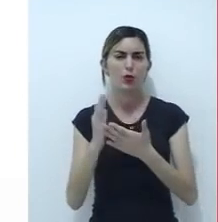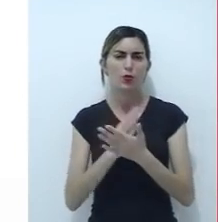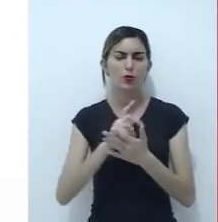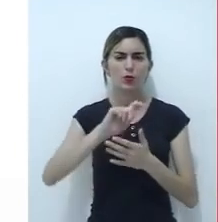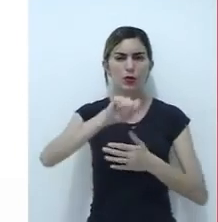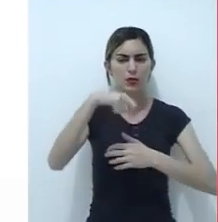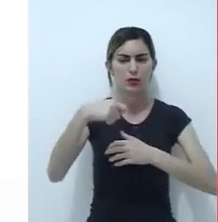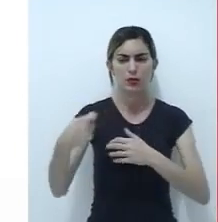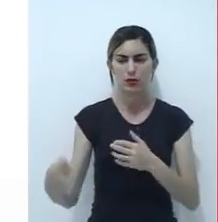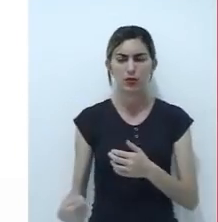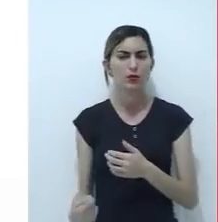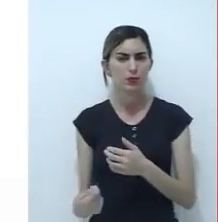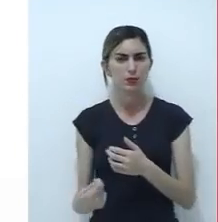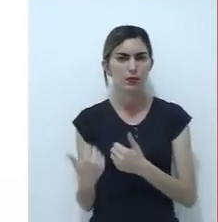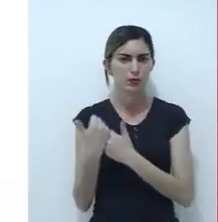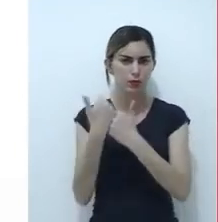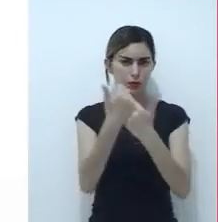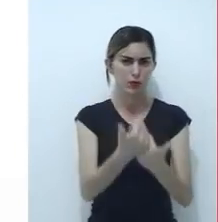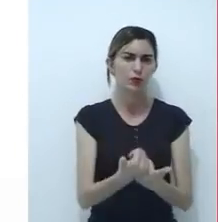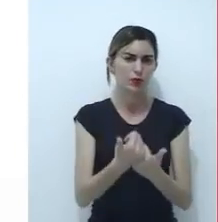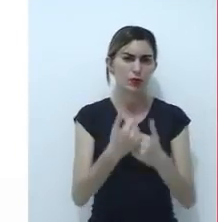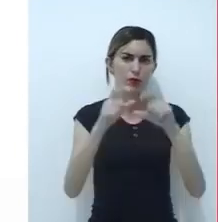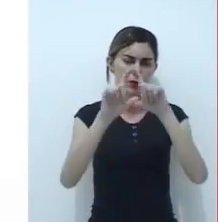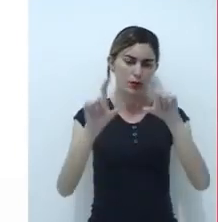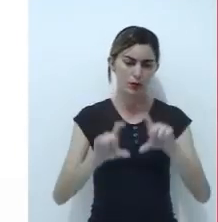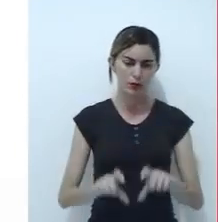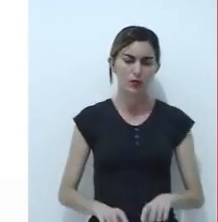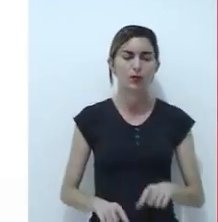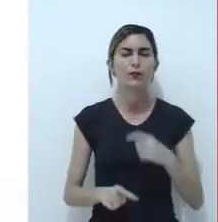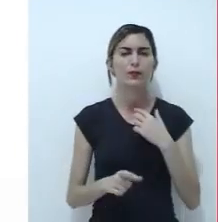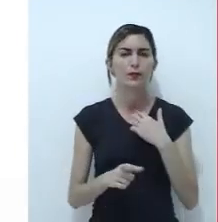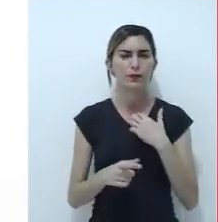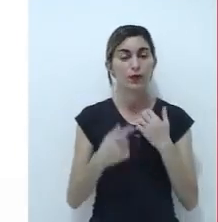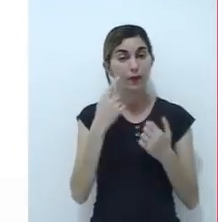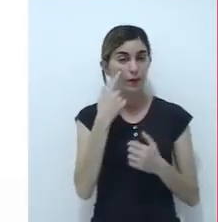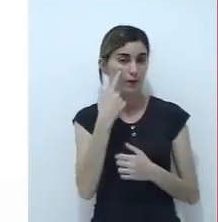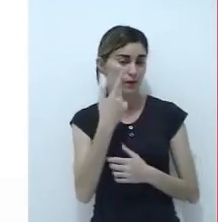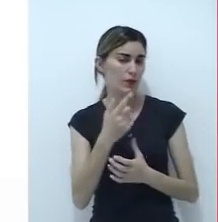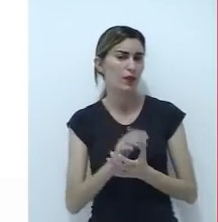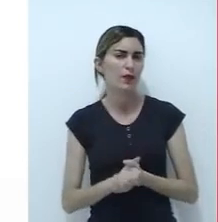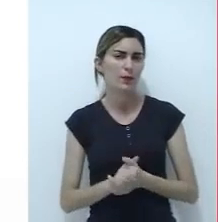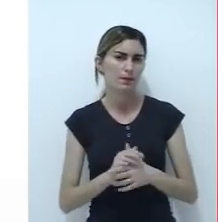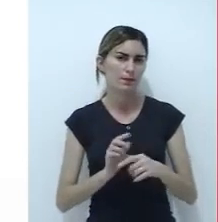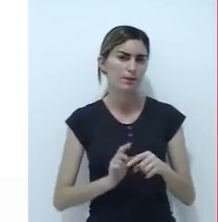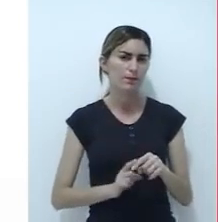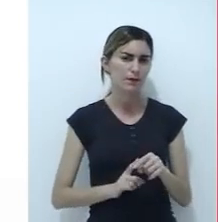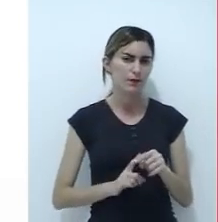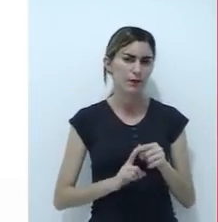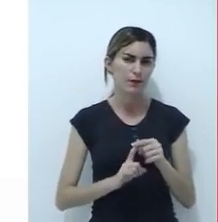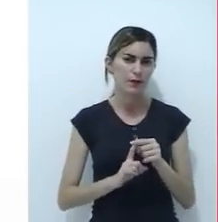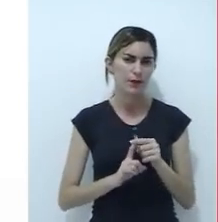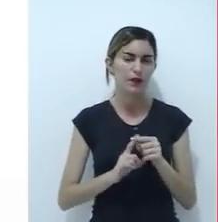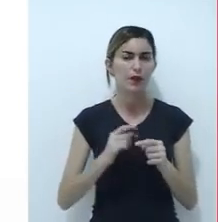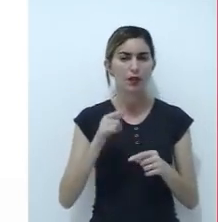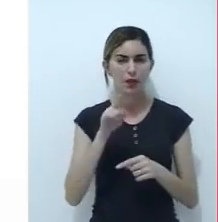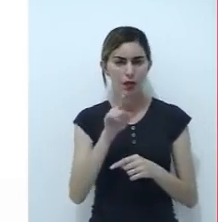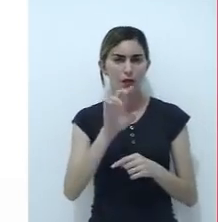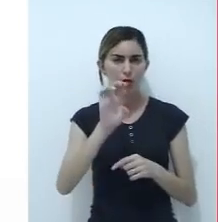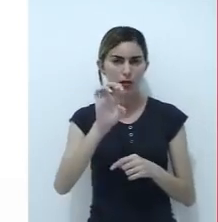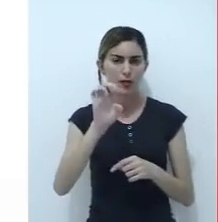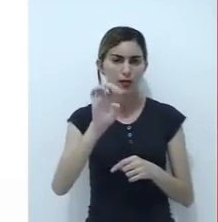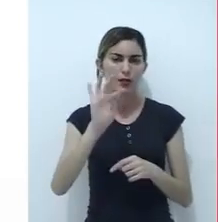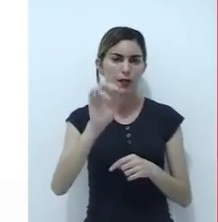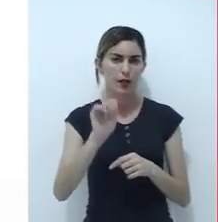alguns símbolos que vão estar presentes nas equações químicas. Vejam só essa seta,